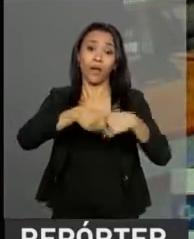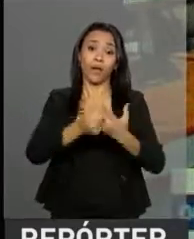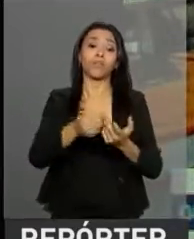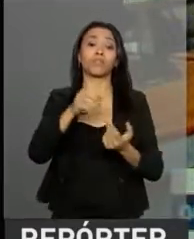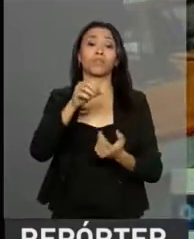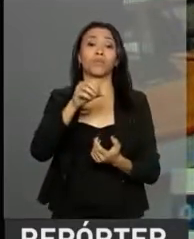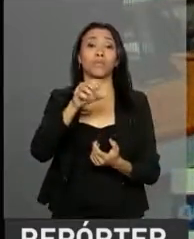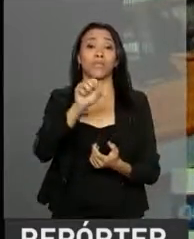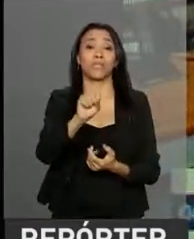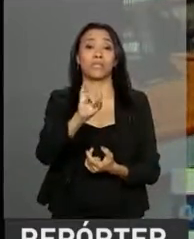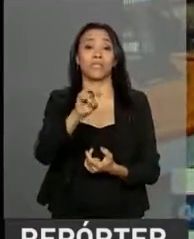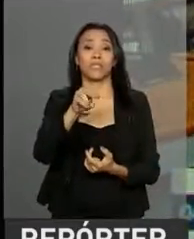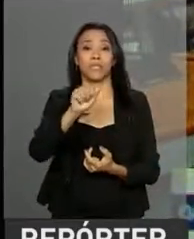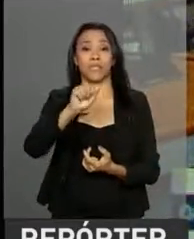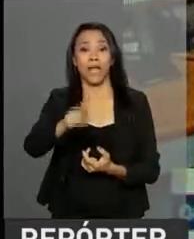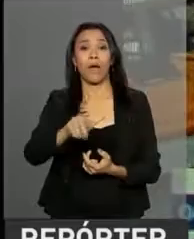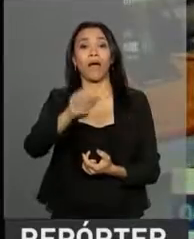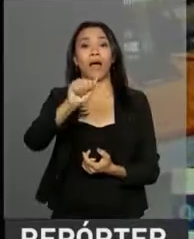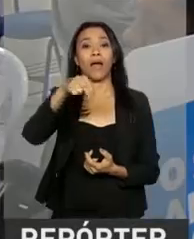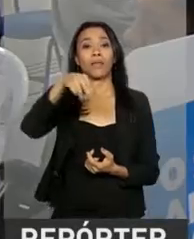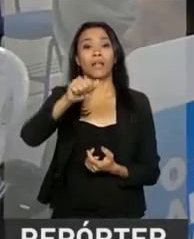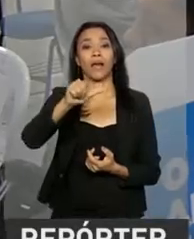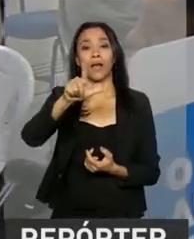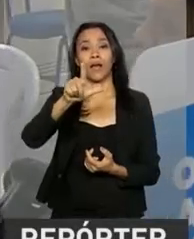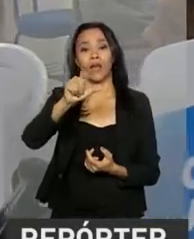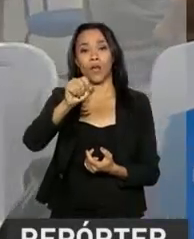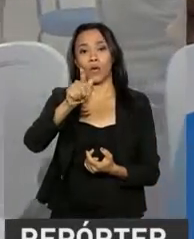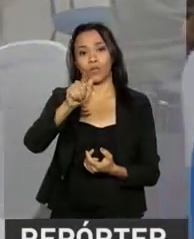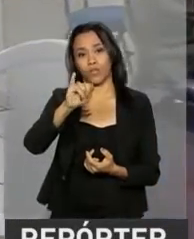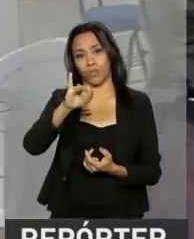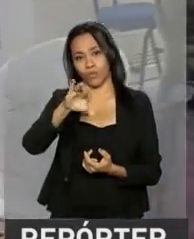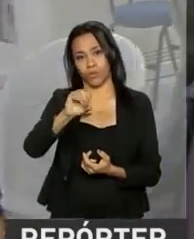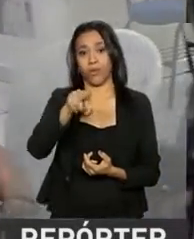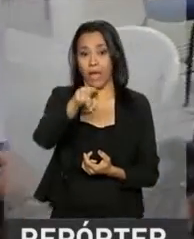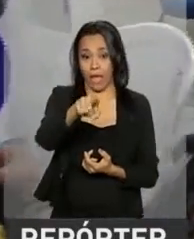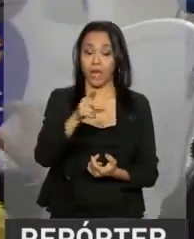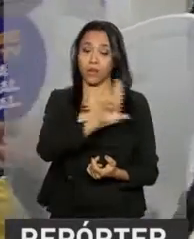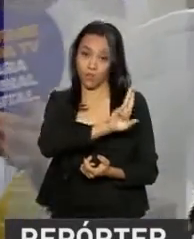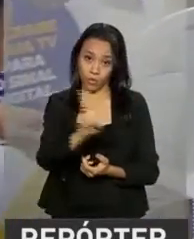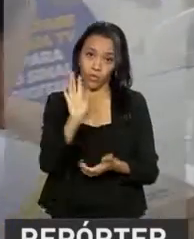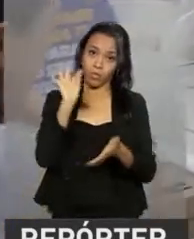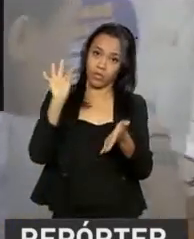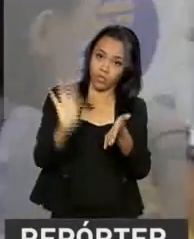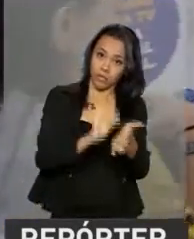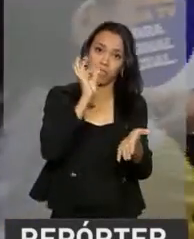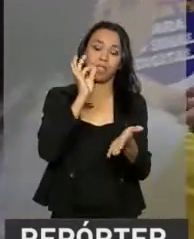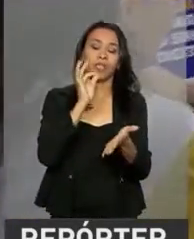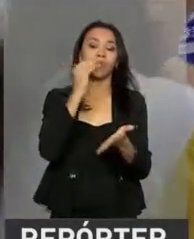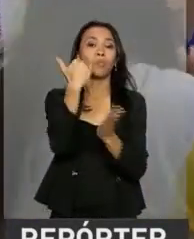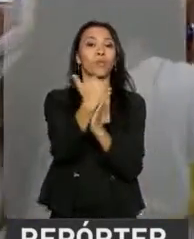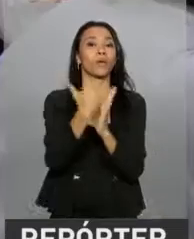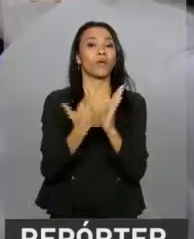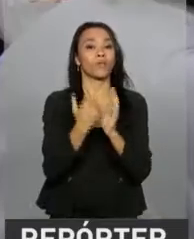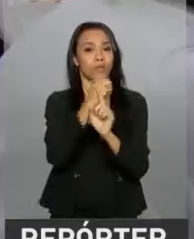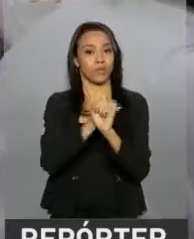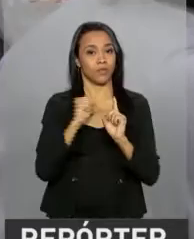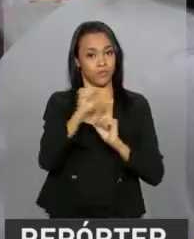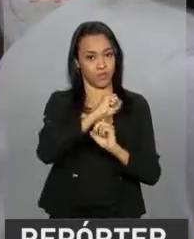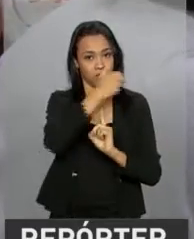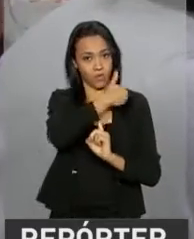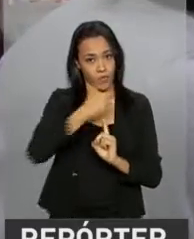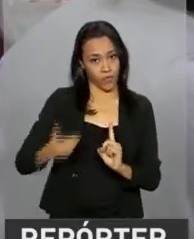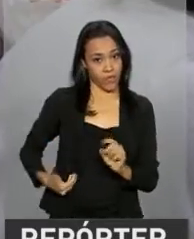mas isso não é mais um problema inscrita no cadastro único dos programas sociais do governo federal a